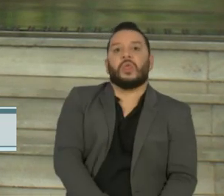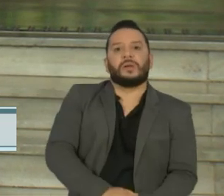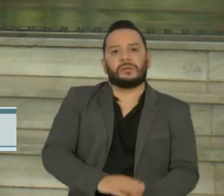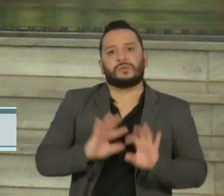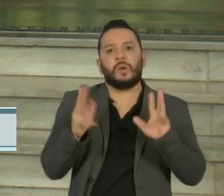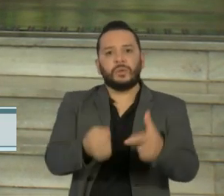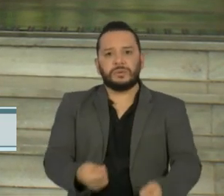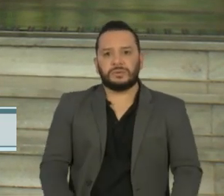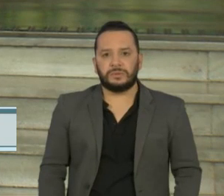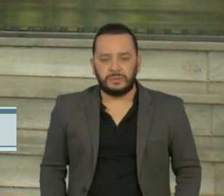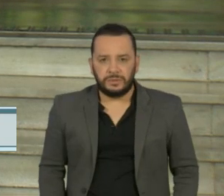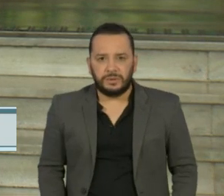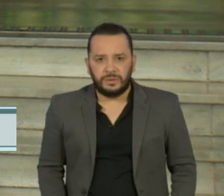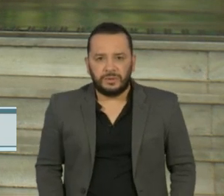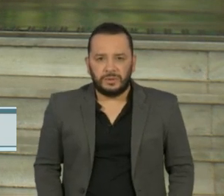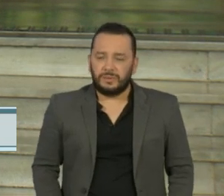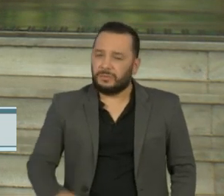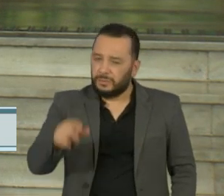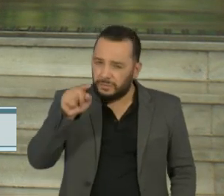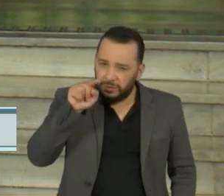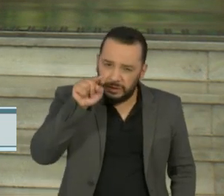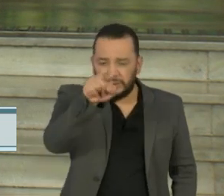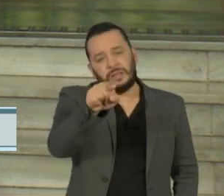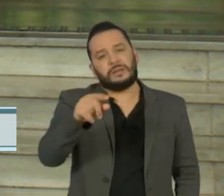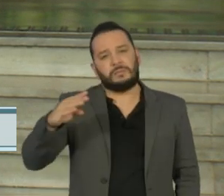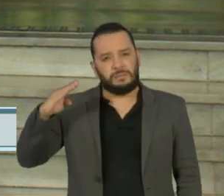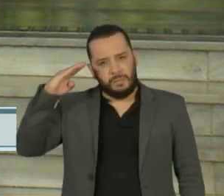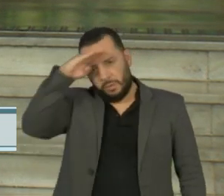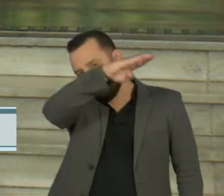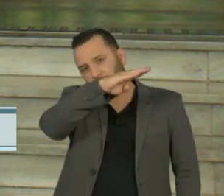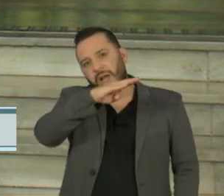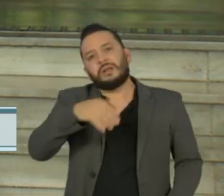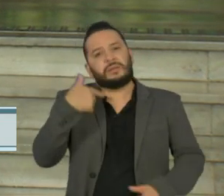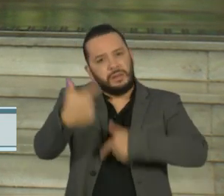Presidente Bolsonaro, governe,